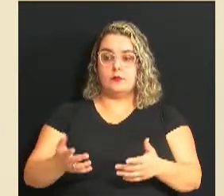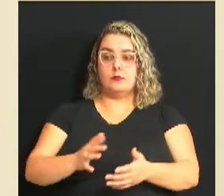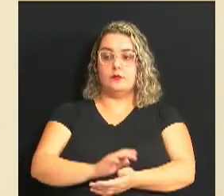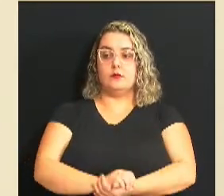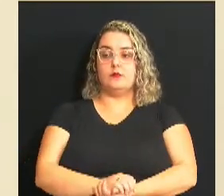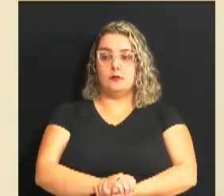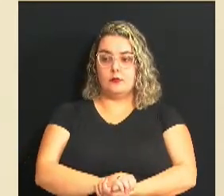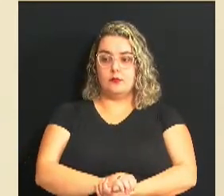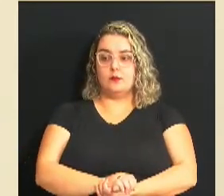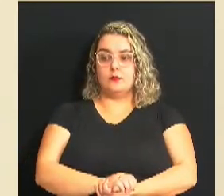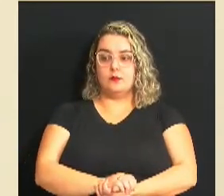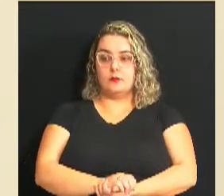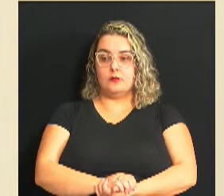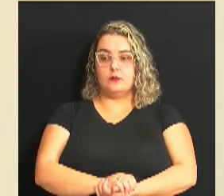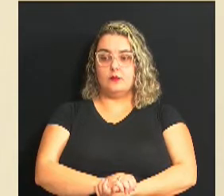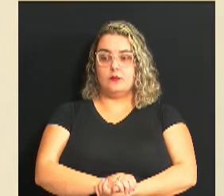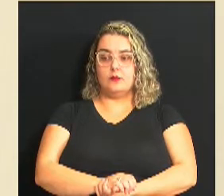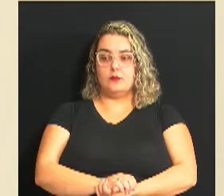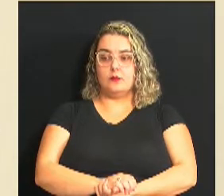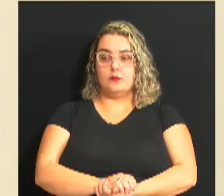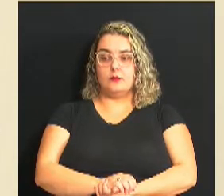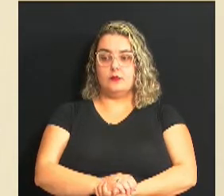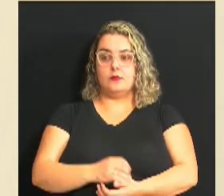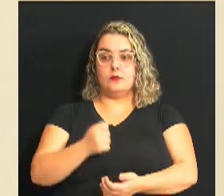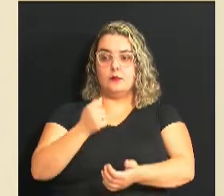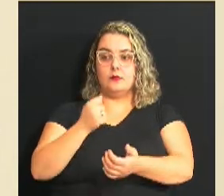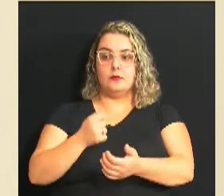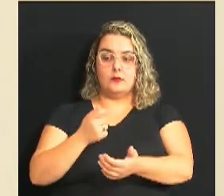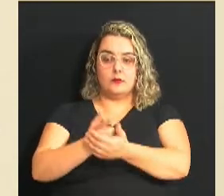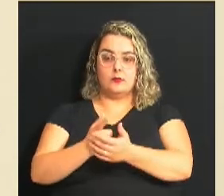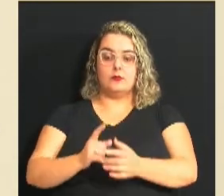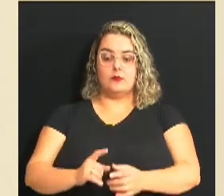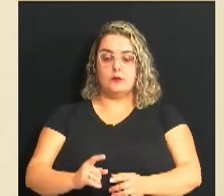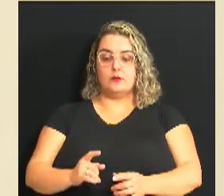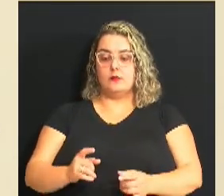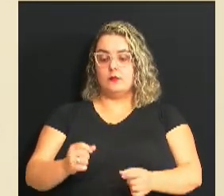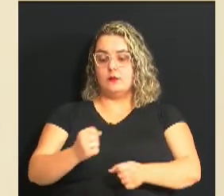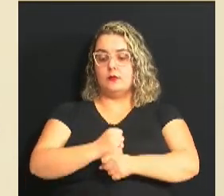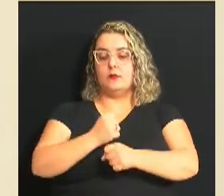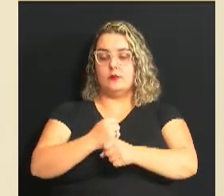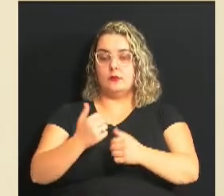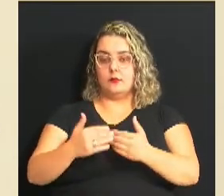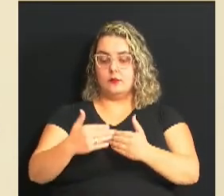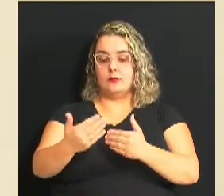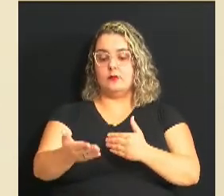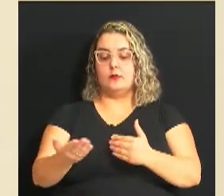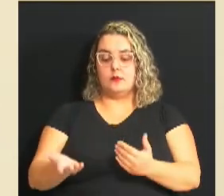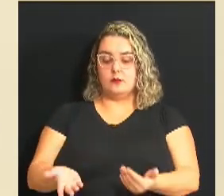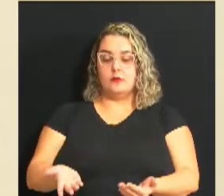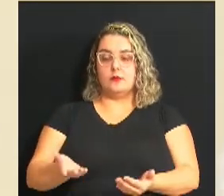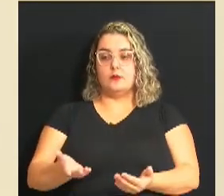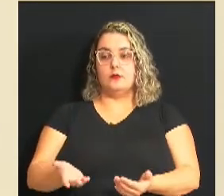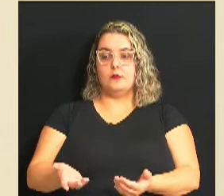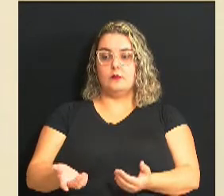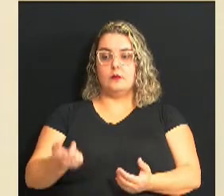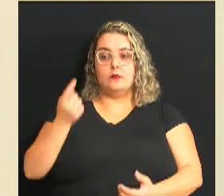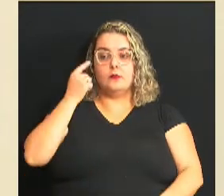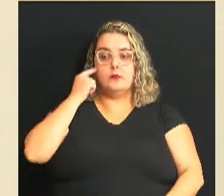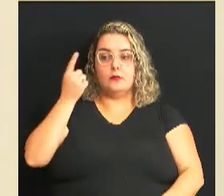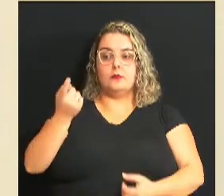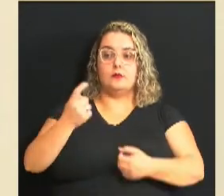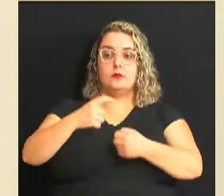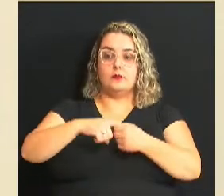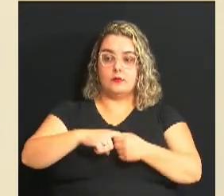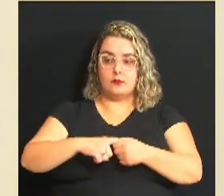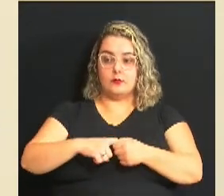prédio aqui em frente, e também a ideia que depois, com o retorno da Câmara Municipal